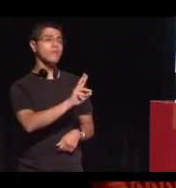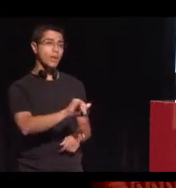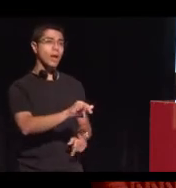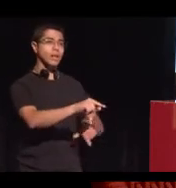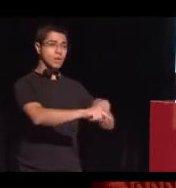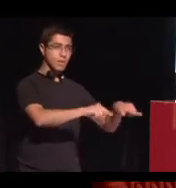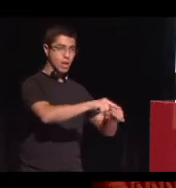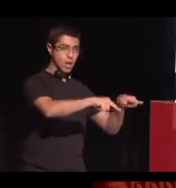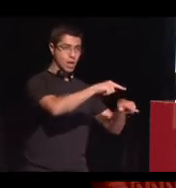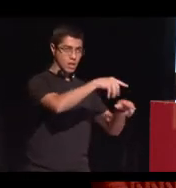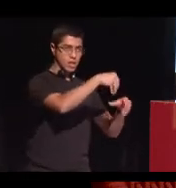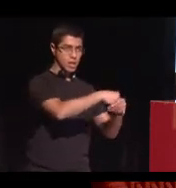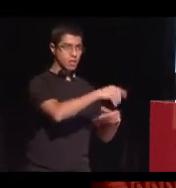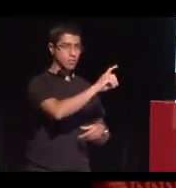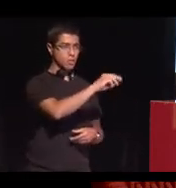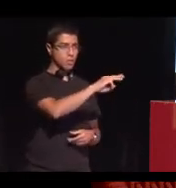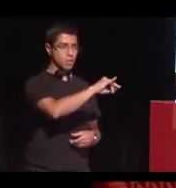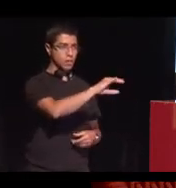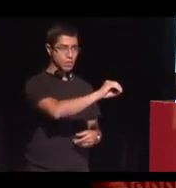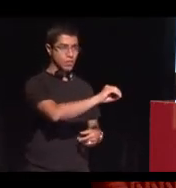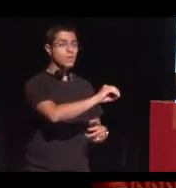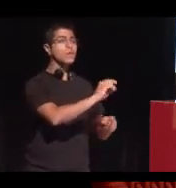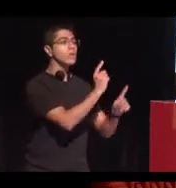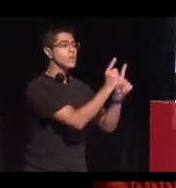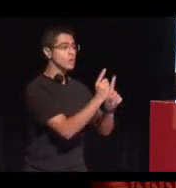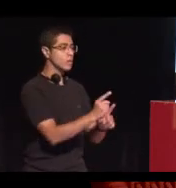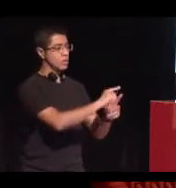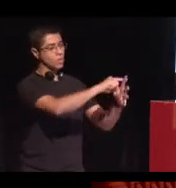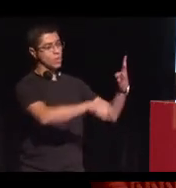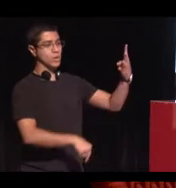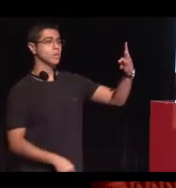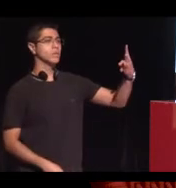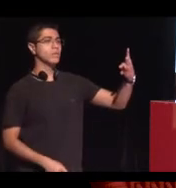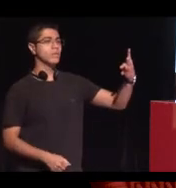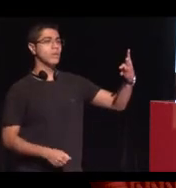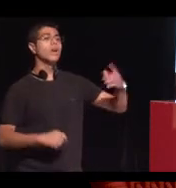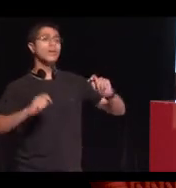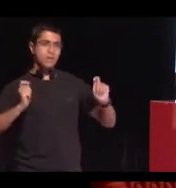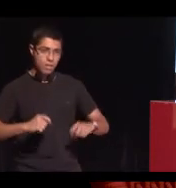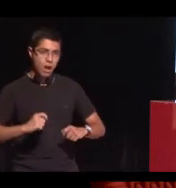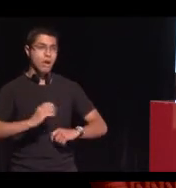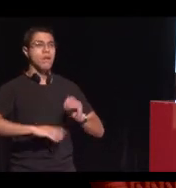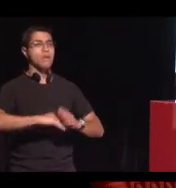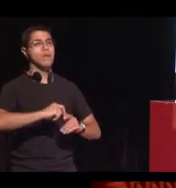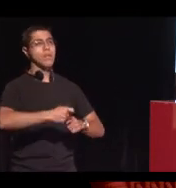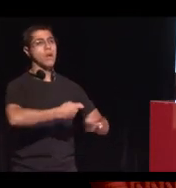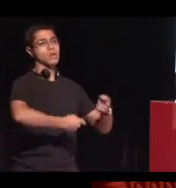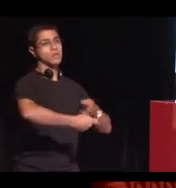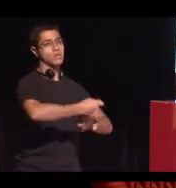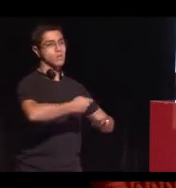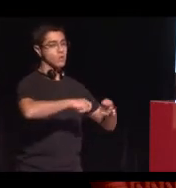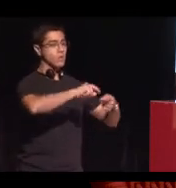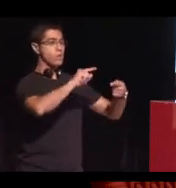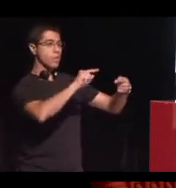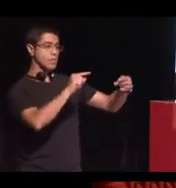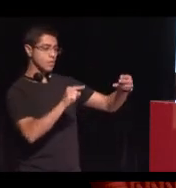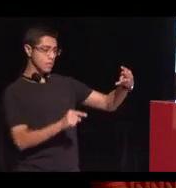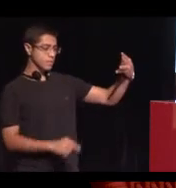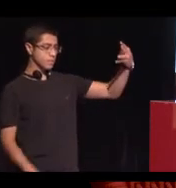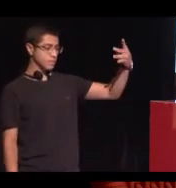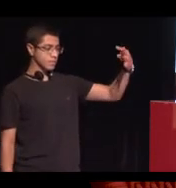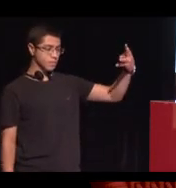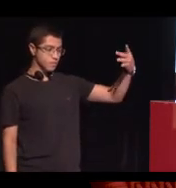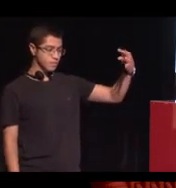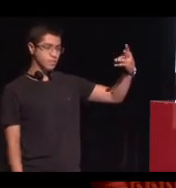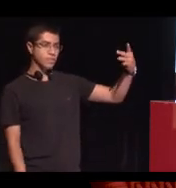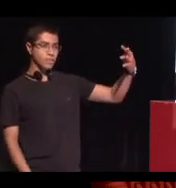4 capacidades de negócio. Depois a gente pensou, tá, agora a gente tem essas 4 que a gente sabe que a gente precisa migrar. Como que a